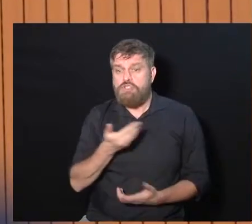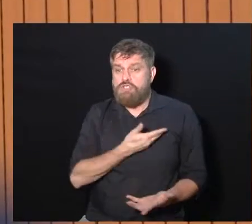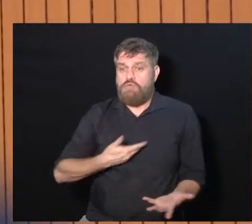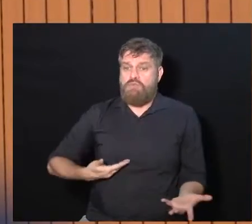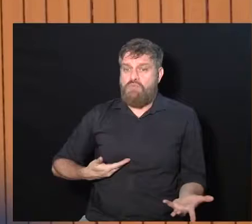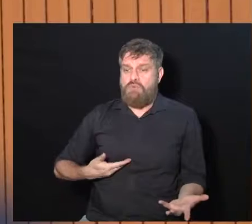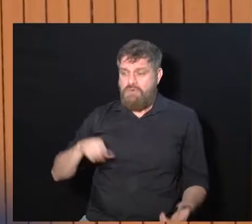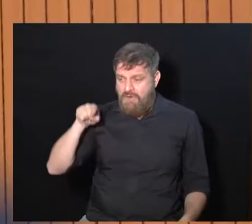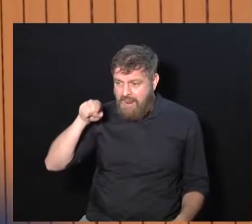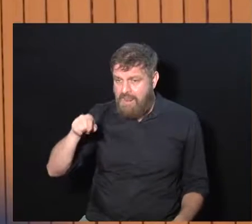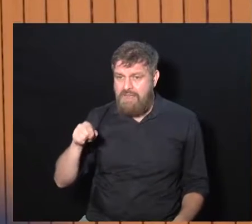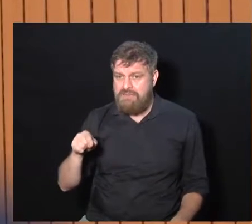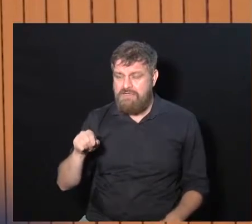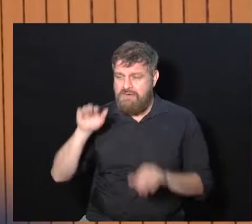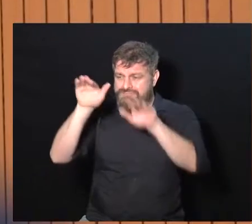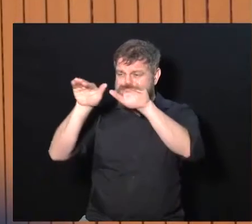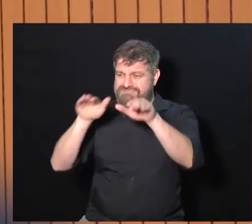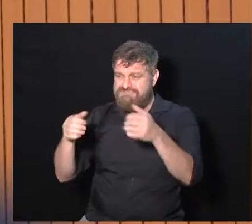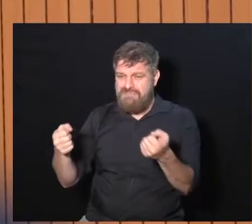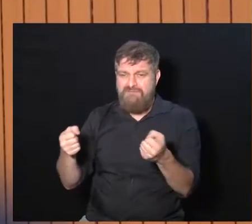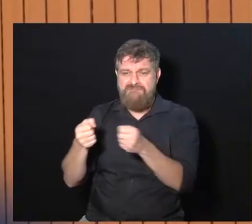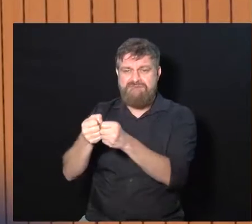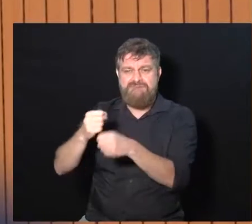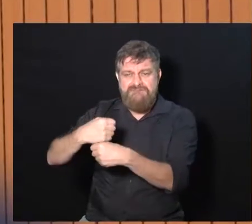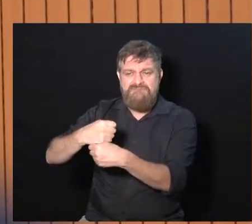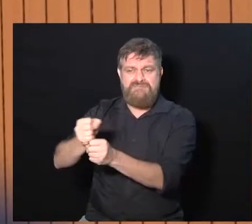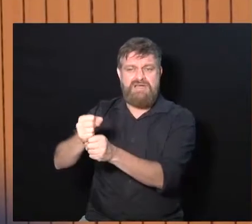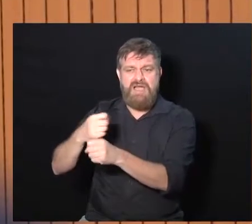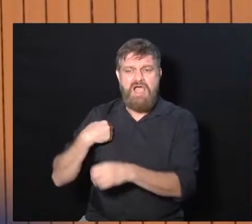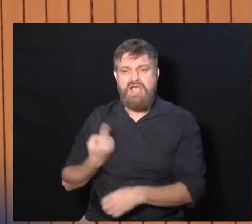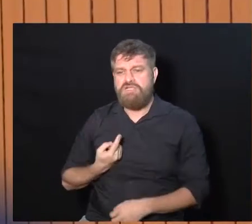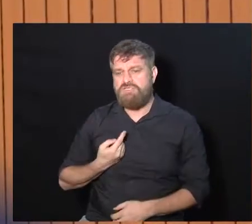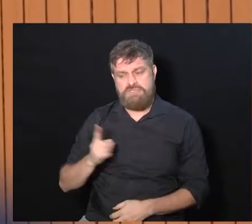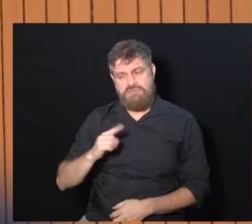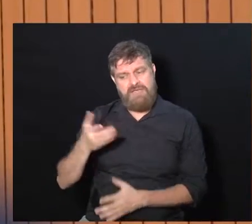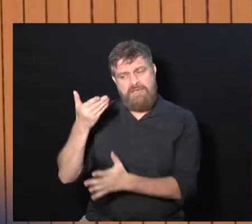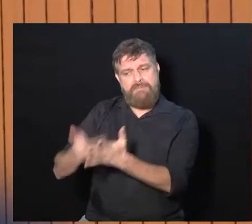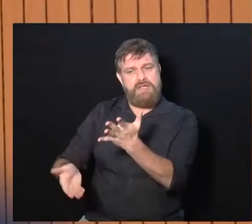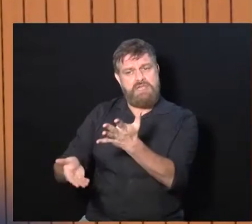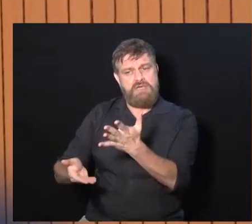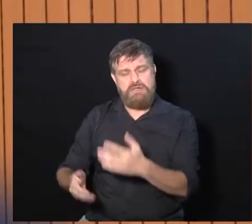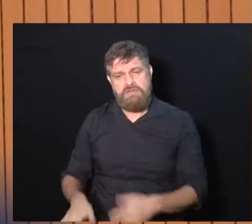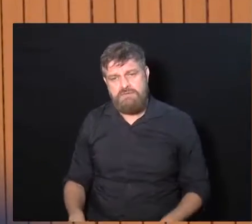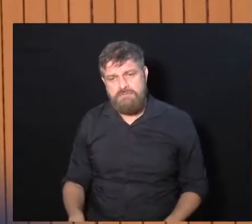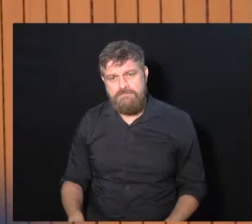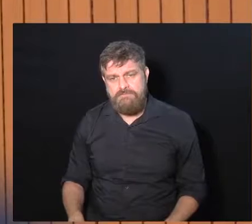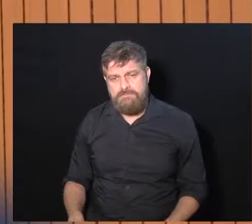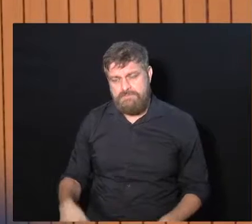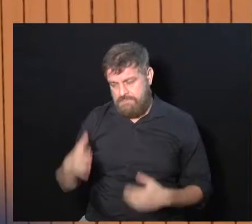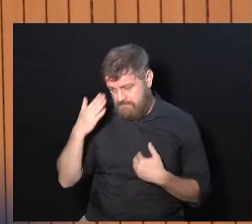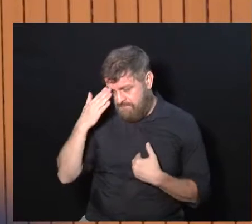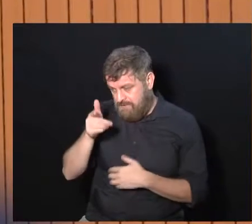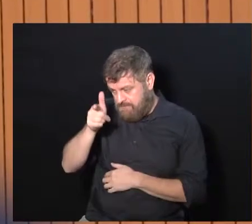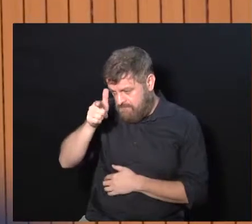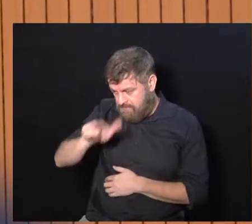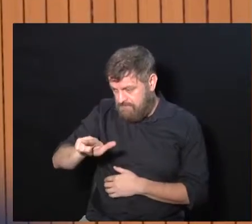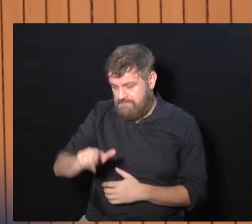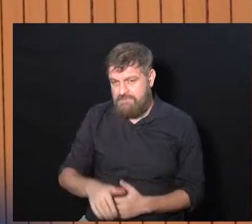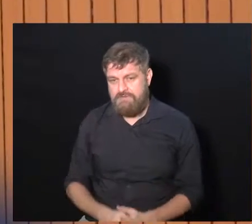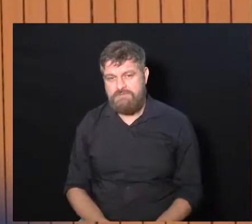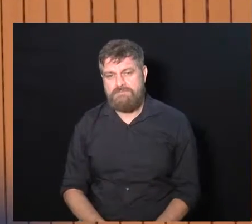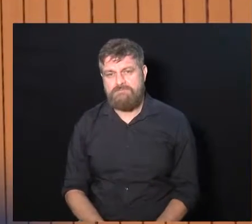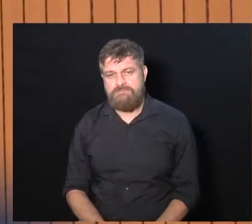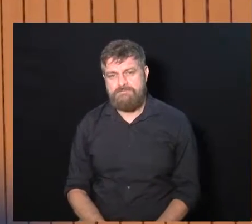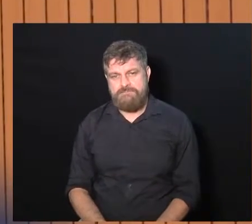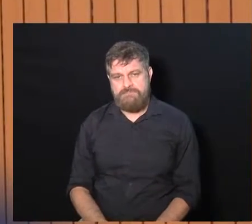público, a gente faz questão que isso não seja perdido. Tá? Eu agradeço mais uma vez a